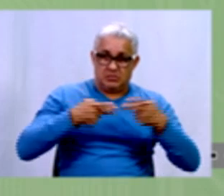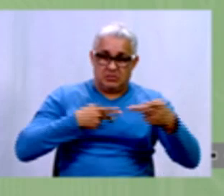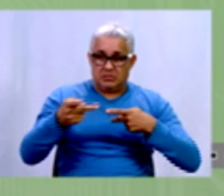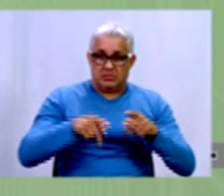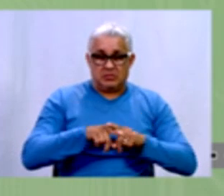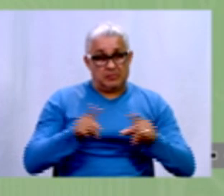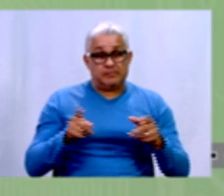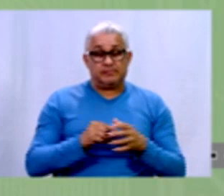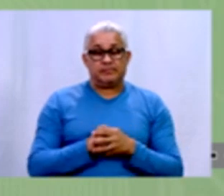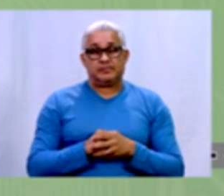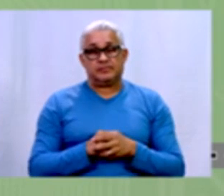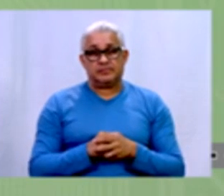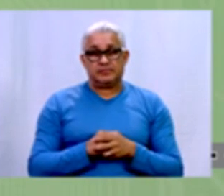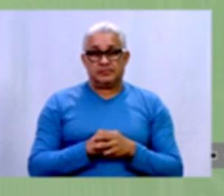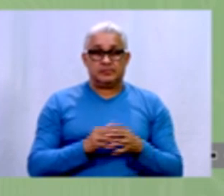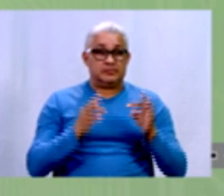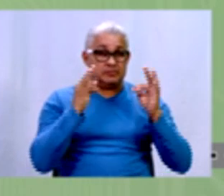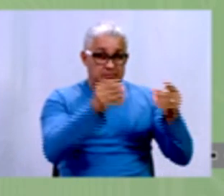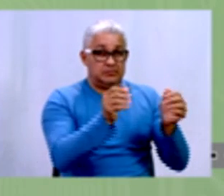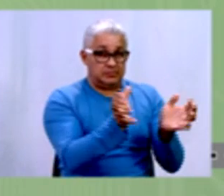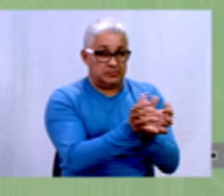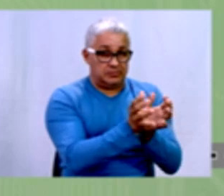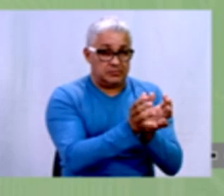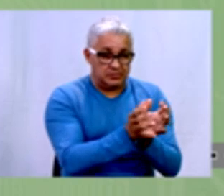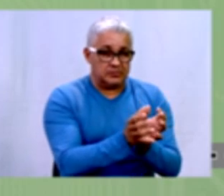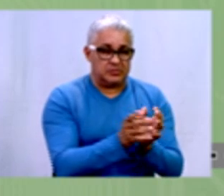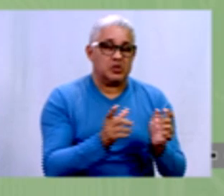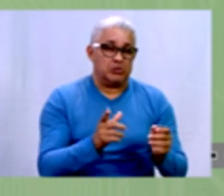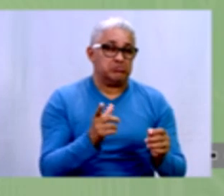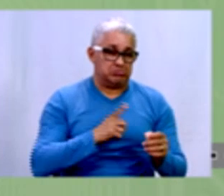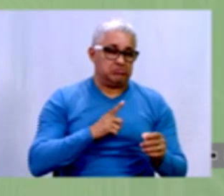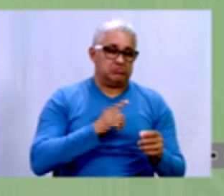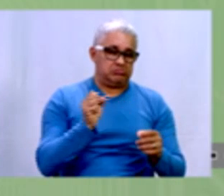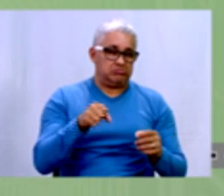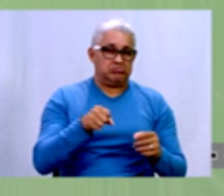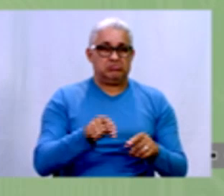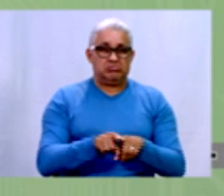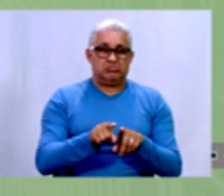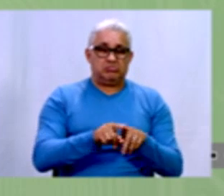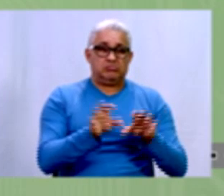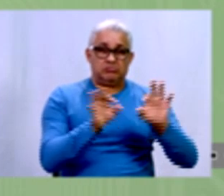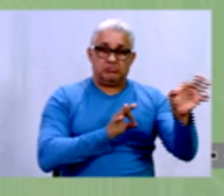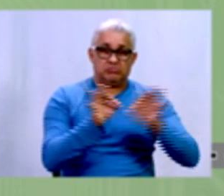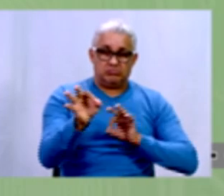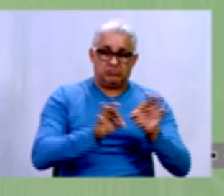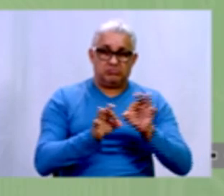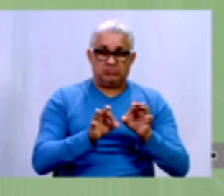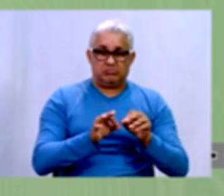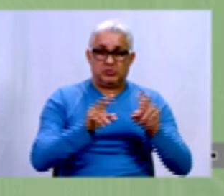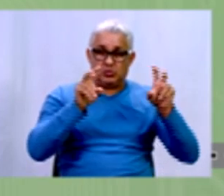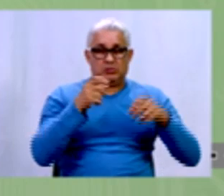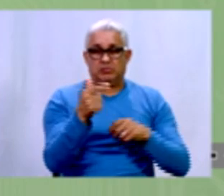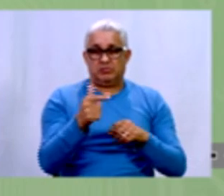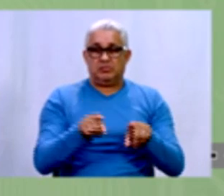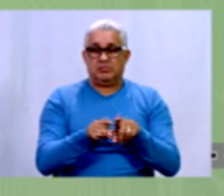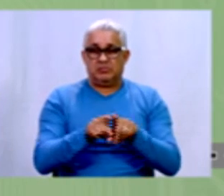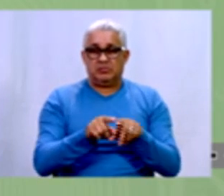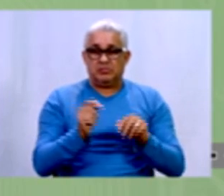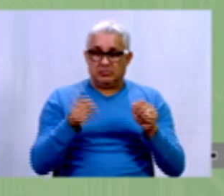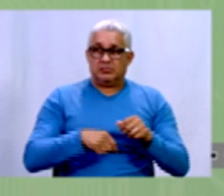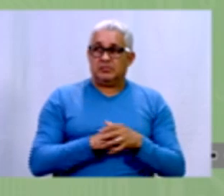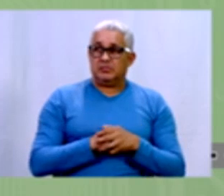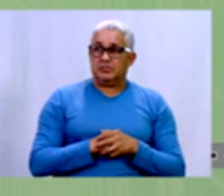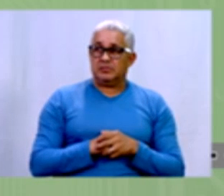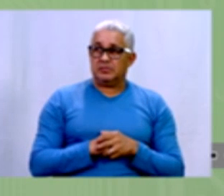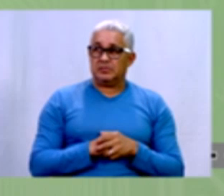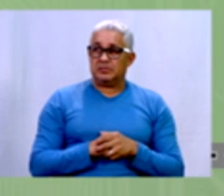Mas o resto do time, sim, né? É auto-organizável, idealmente sem títulos, ainda que possível.